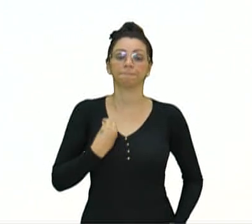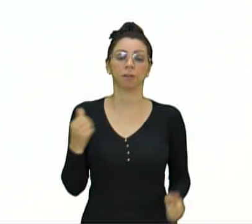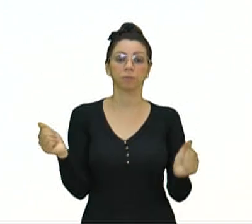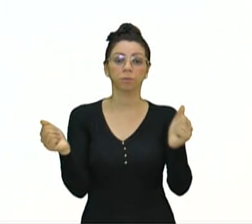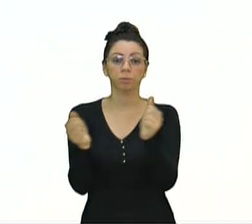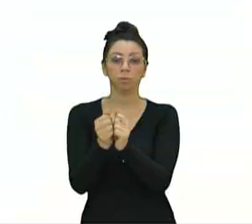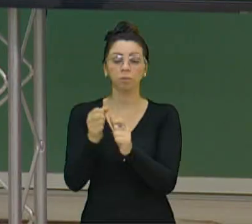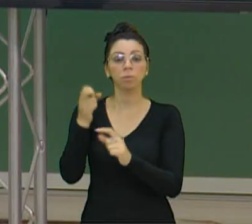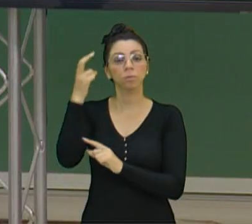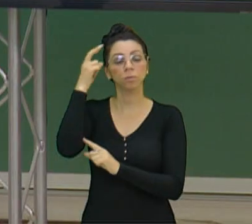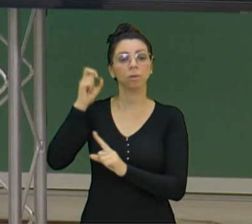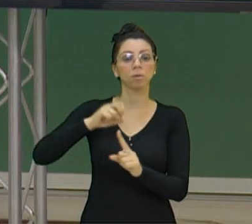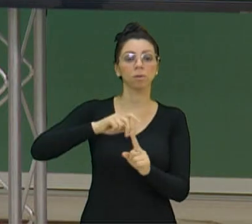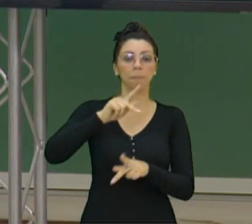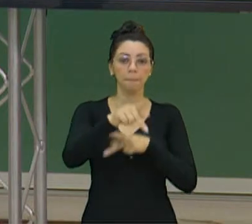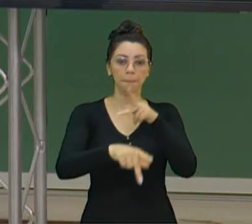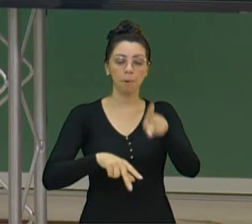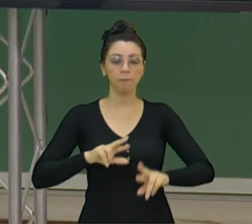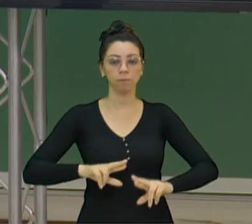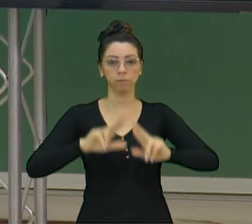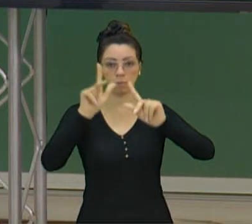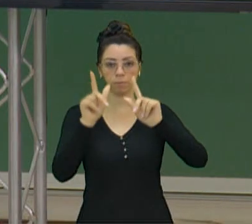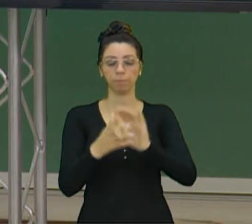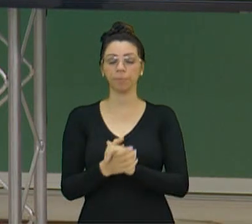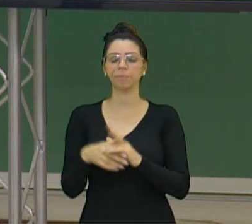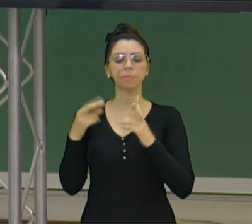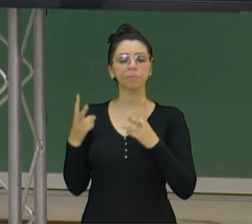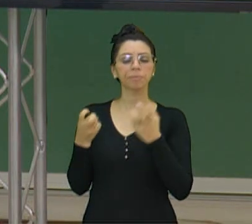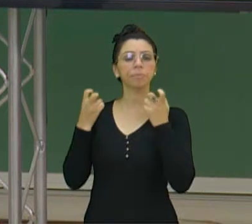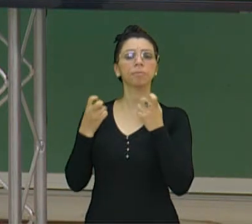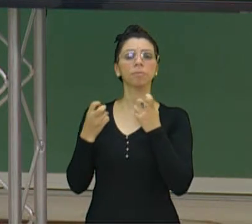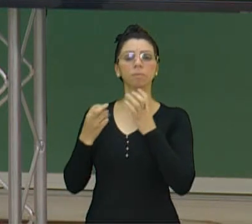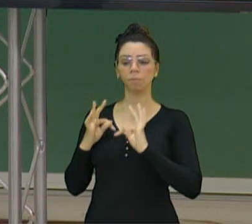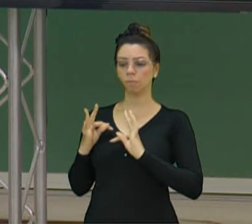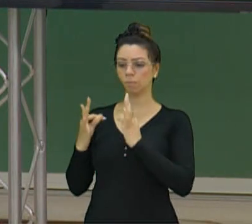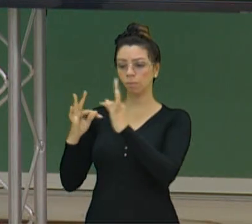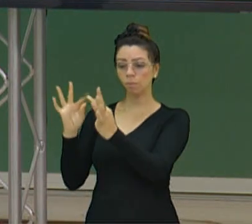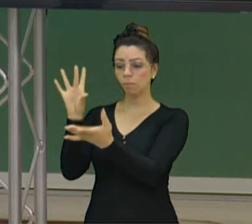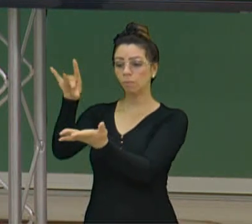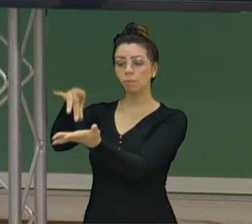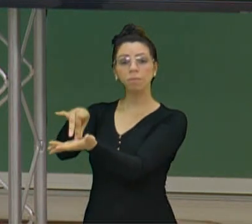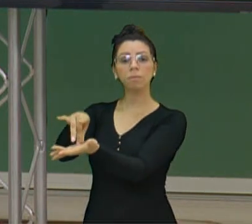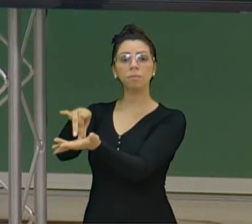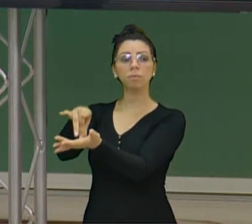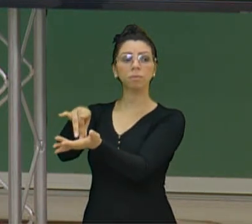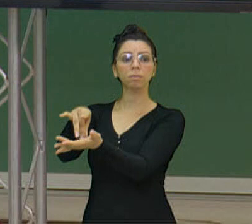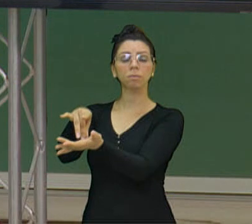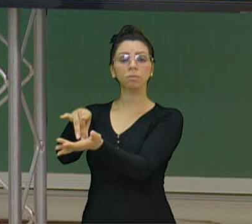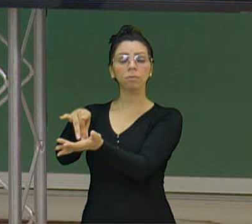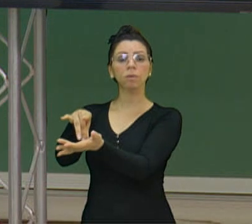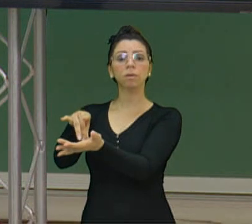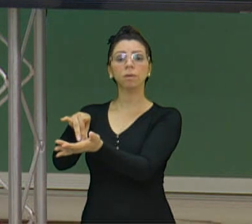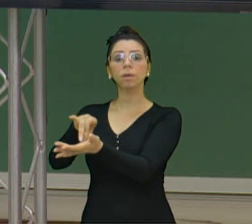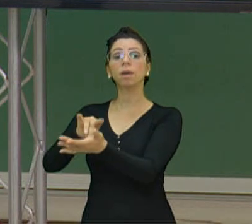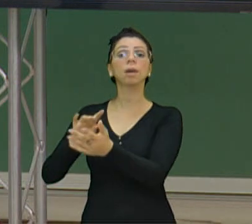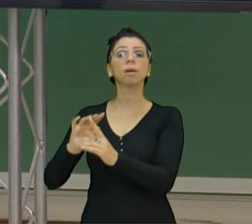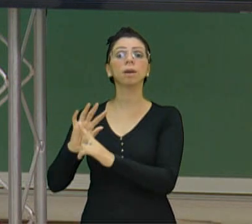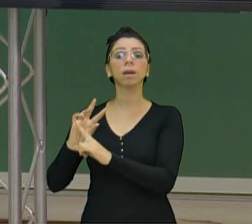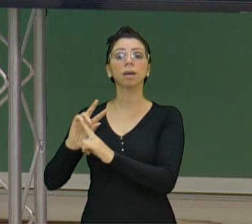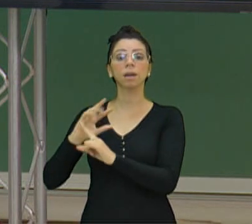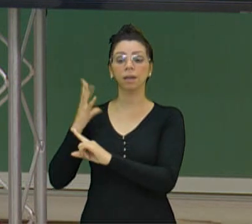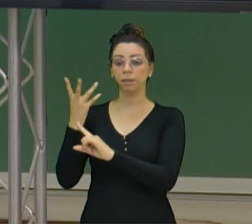de diferentes povos. E percebemos que a tecnologia, na verdade, ela amplia a diversidade